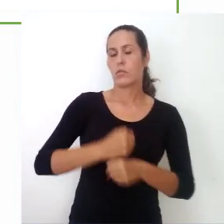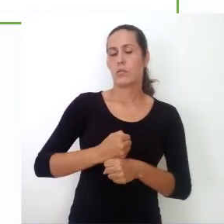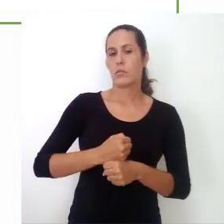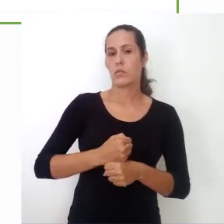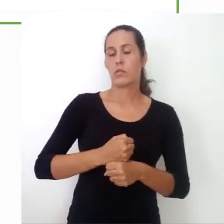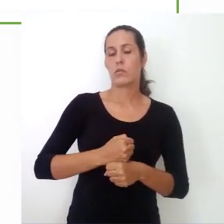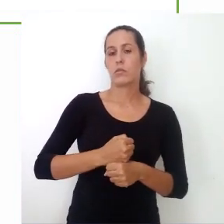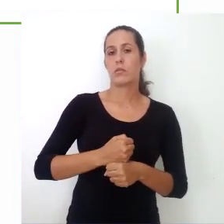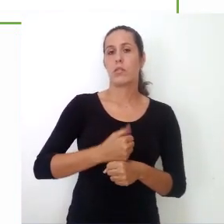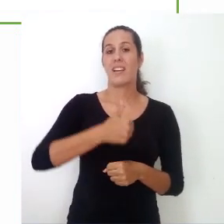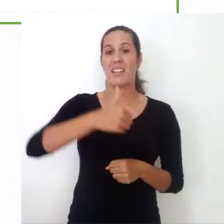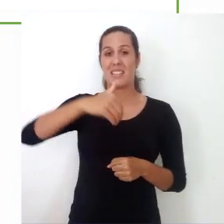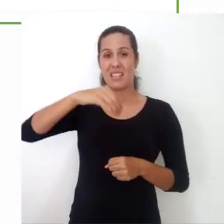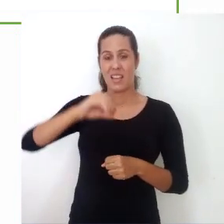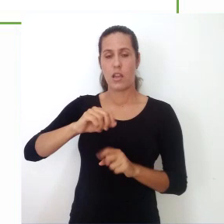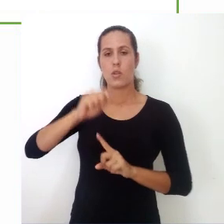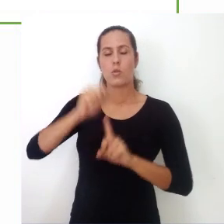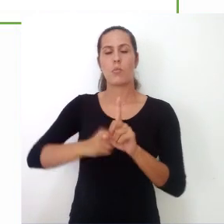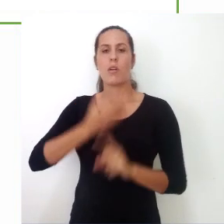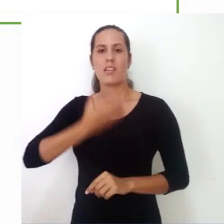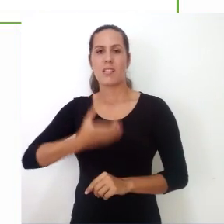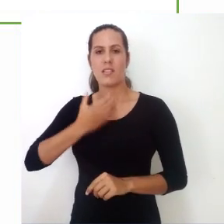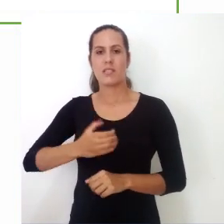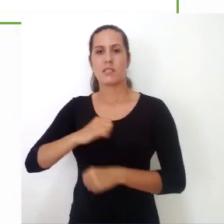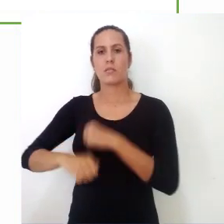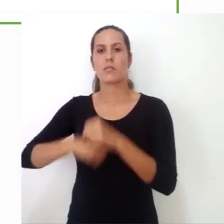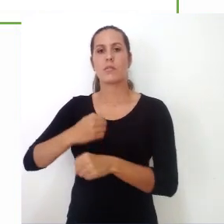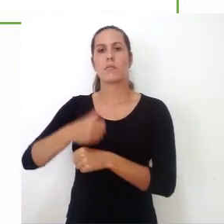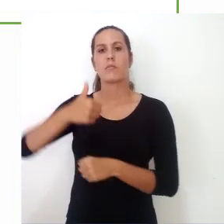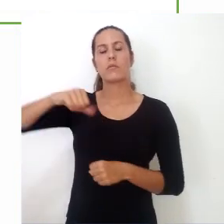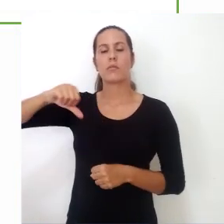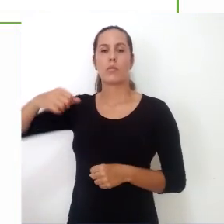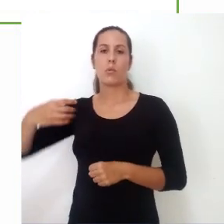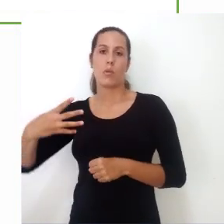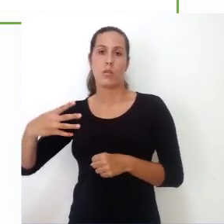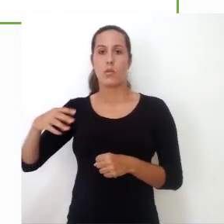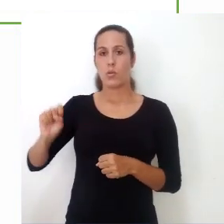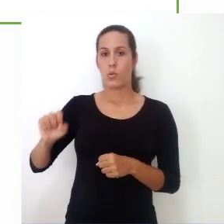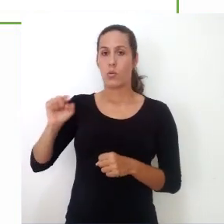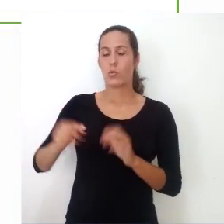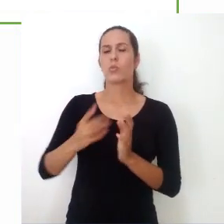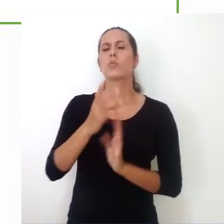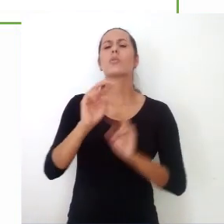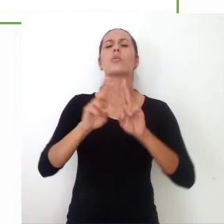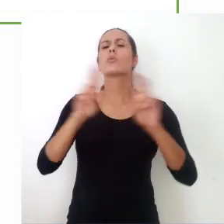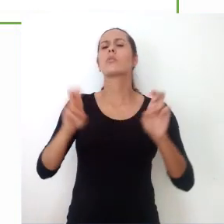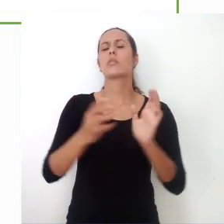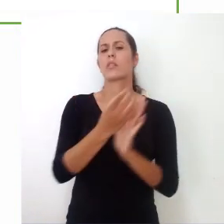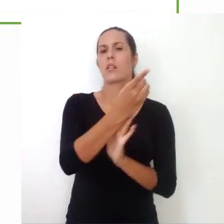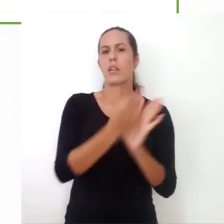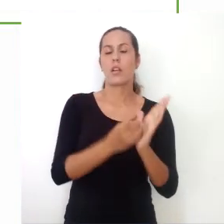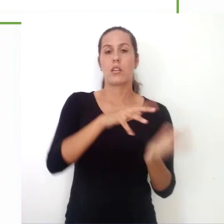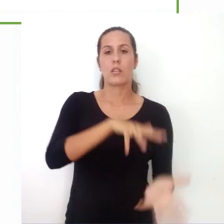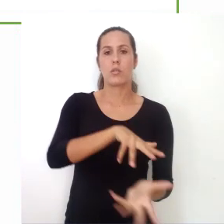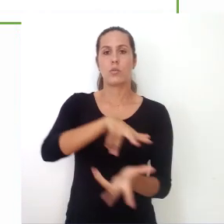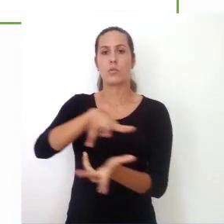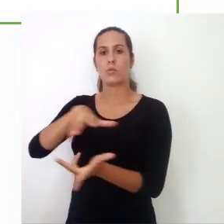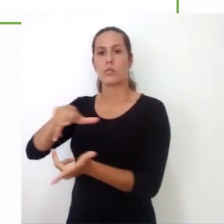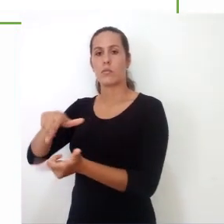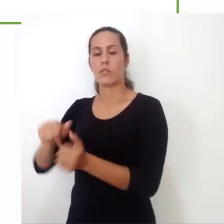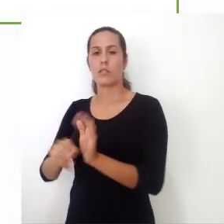de dezembro de 48, e ele se chama como Declaração Universal dos Direitos